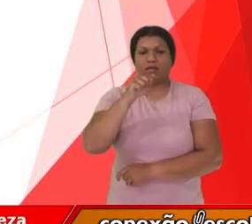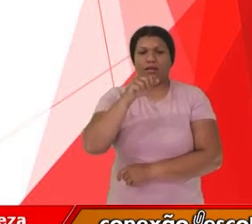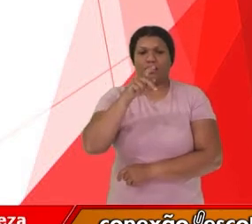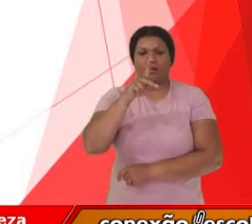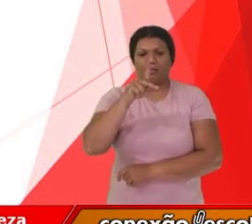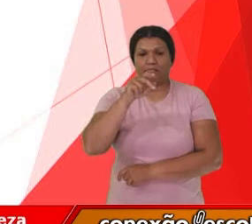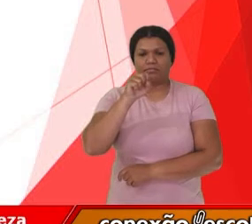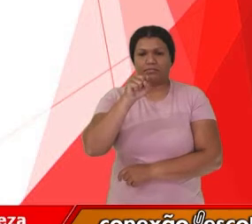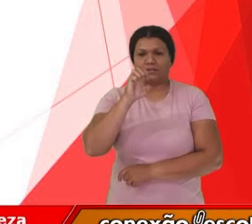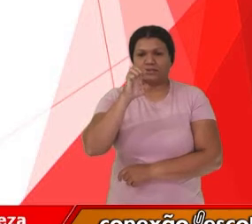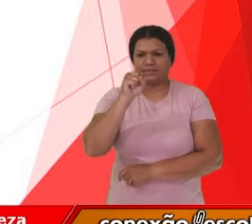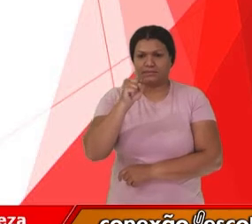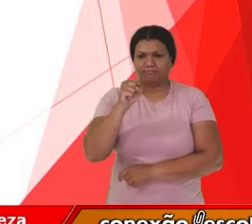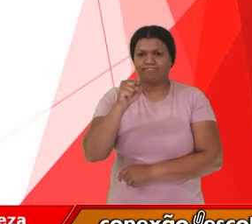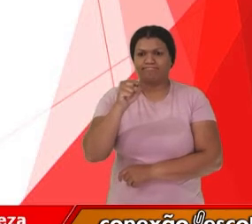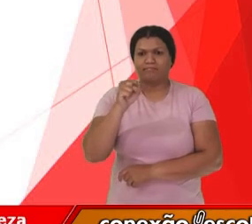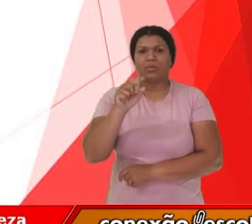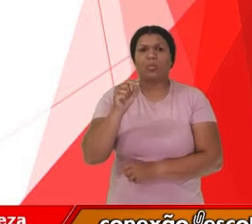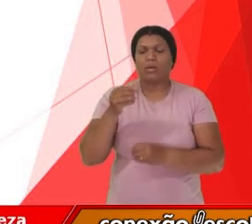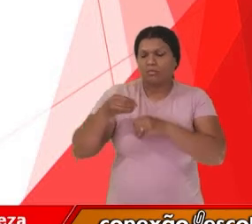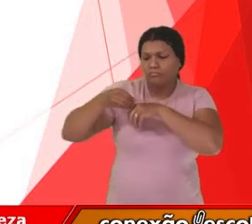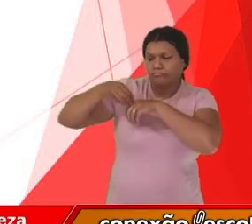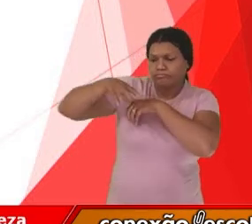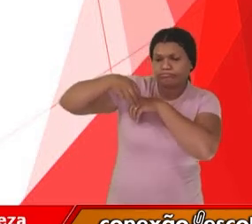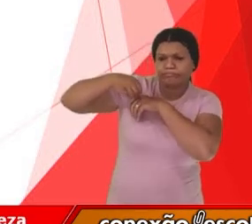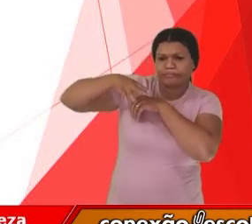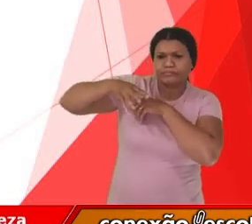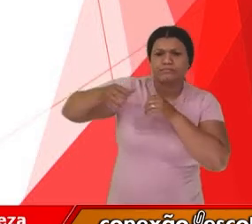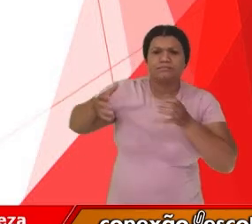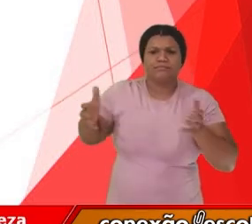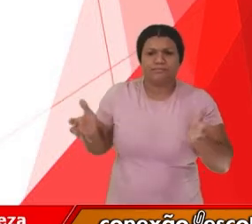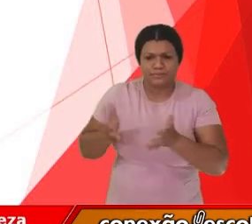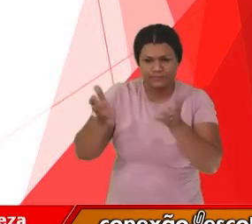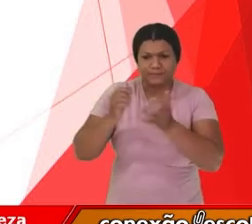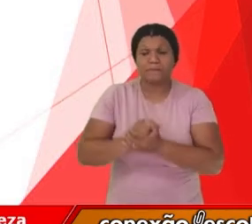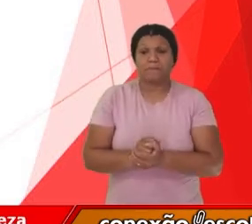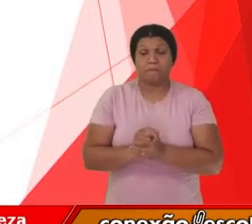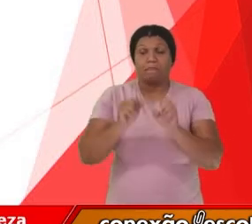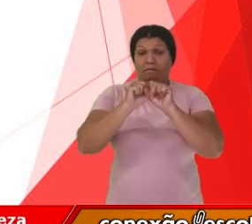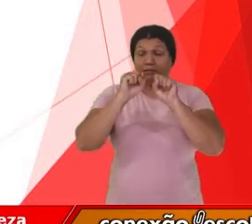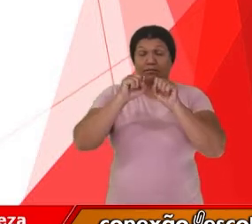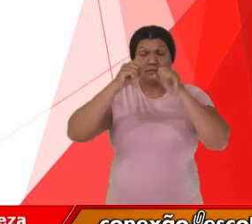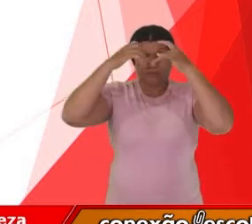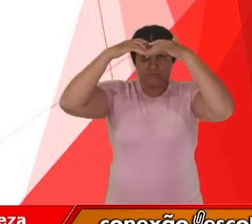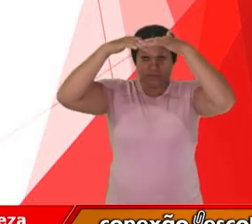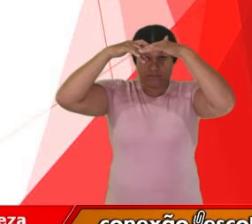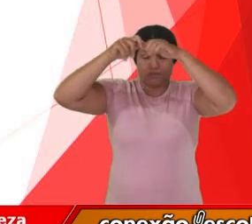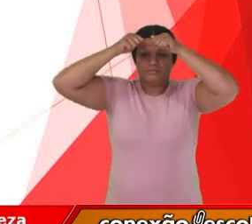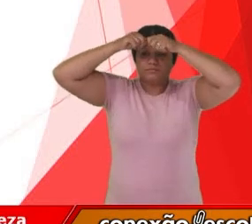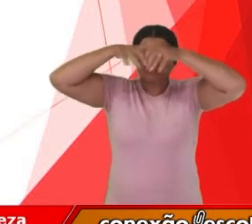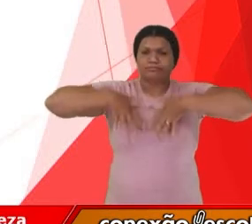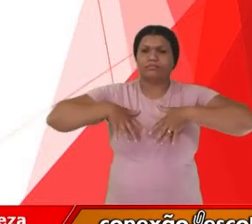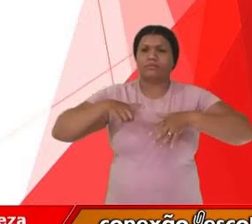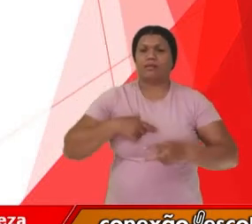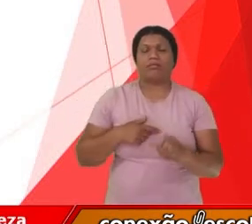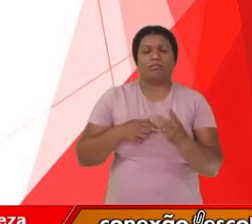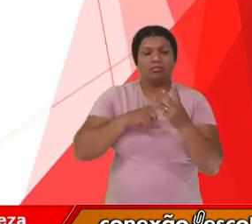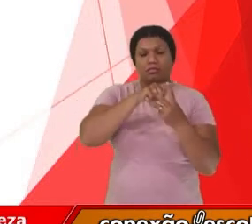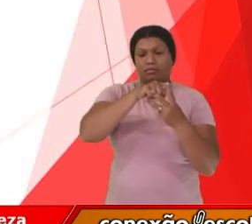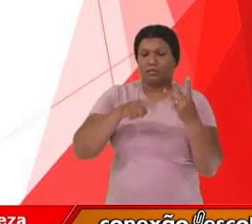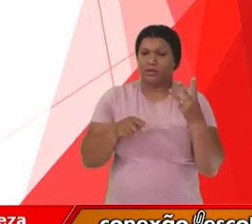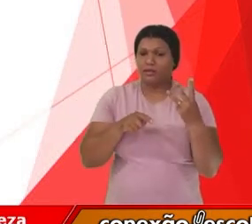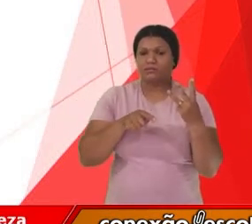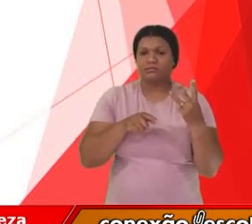transmissão dos impulsos. O nosso sistema nervoso, ele possui 3 regiões, sendo